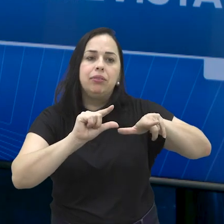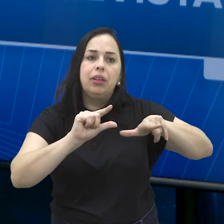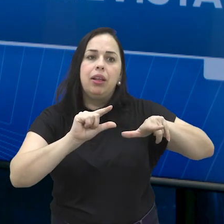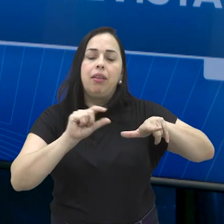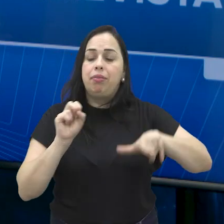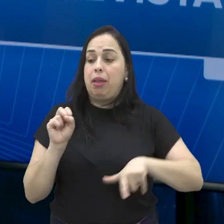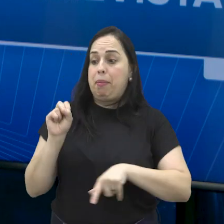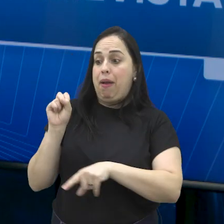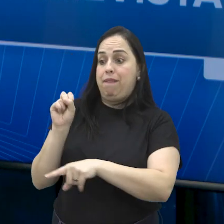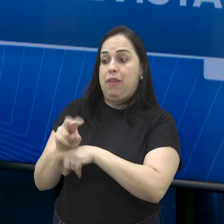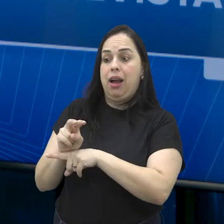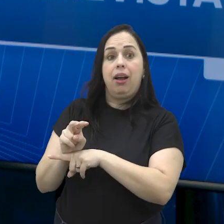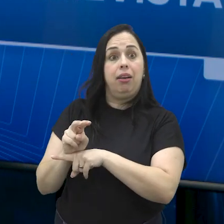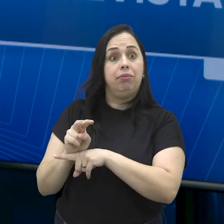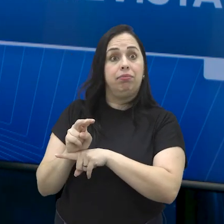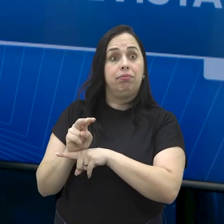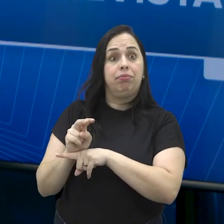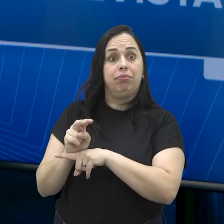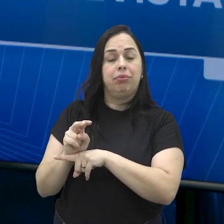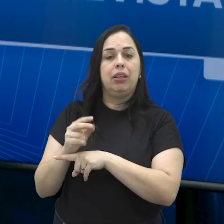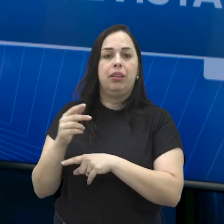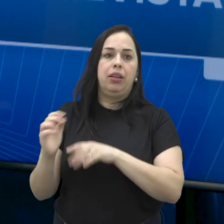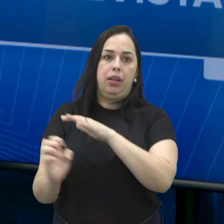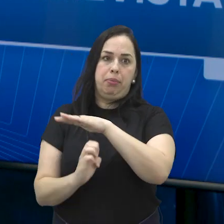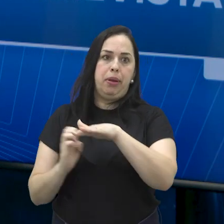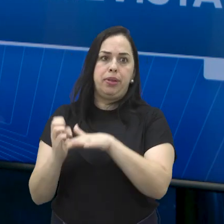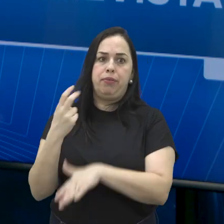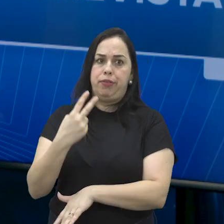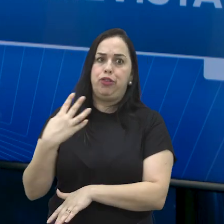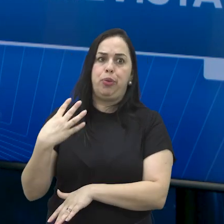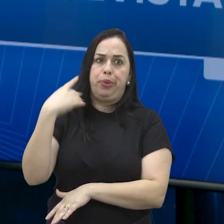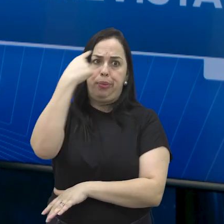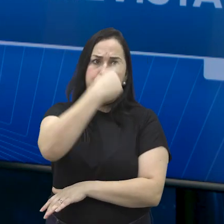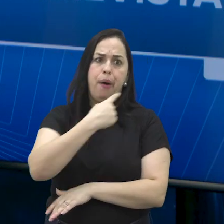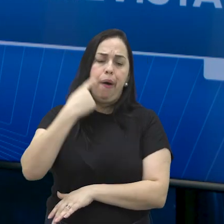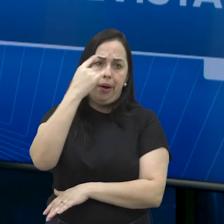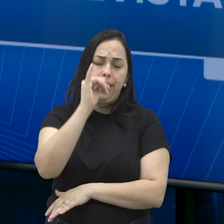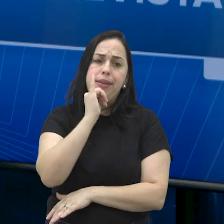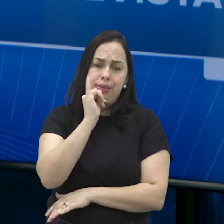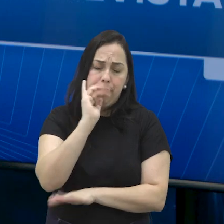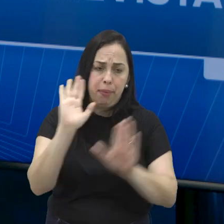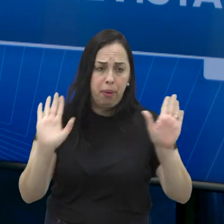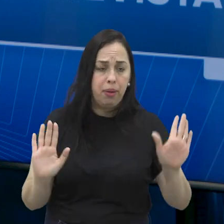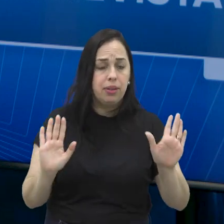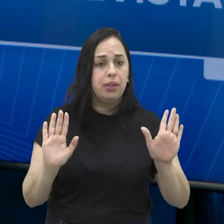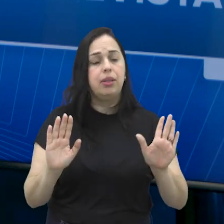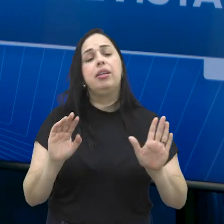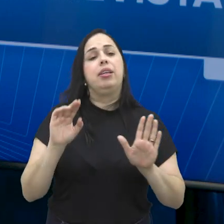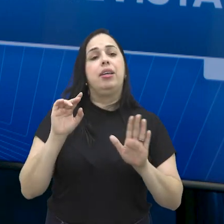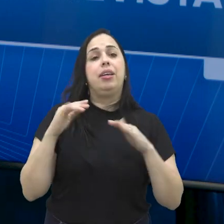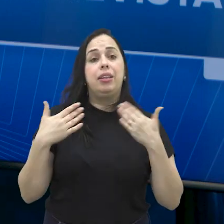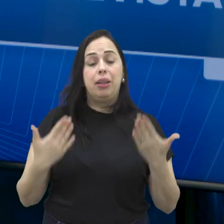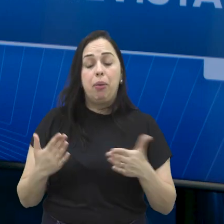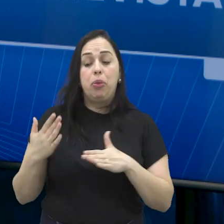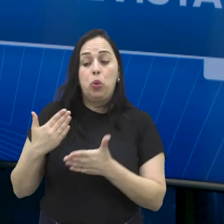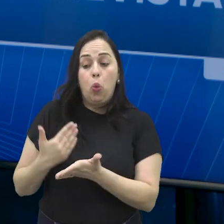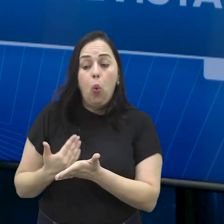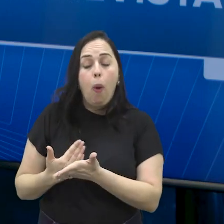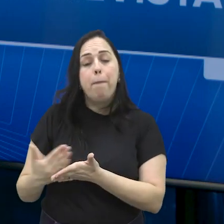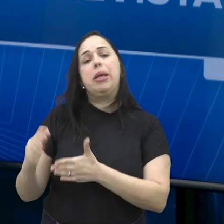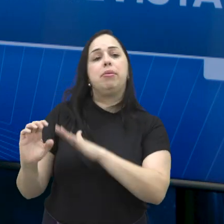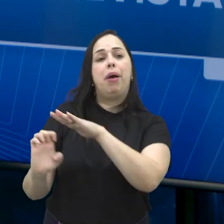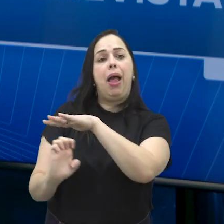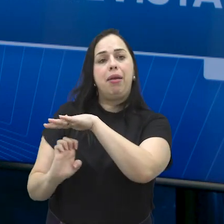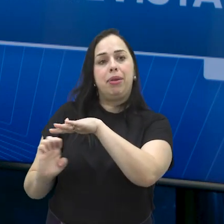de escala reduzido nas empresas. Empresas trabalham 24 horas por dia, exemplo. Então, para a empresa, inicialmente,